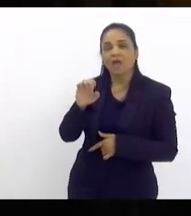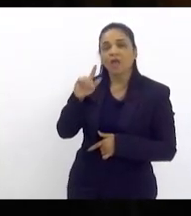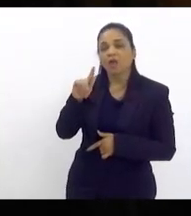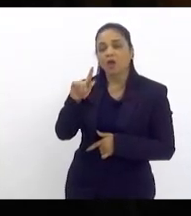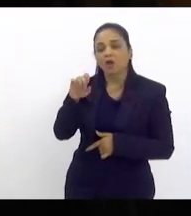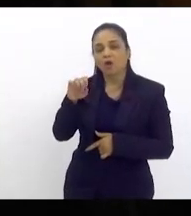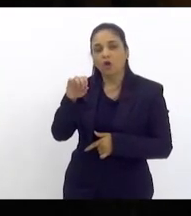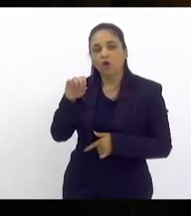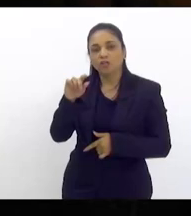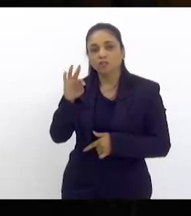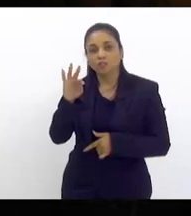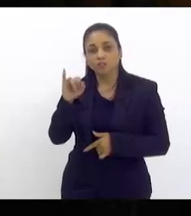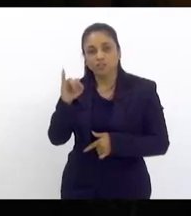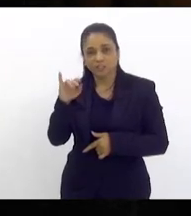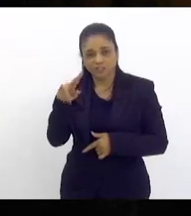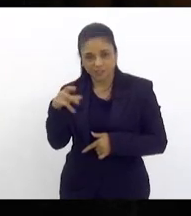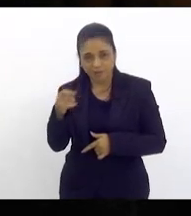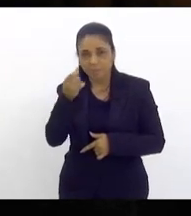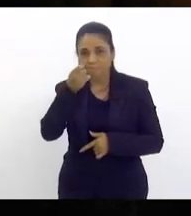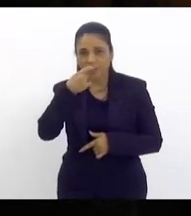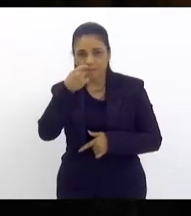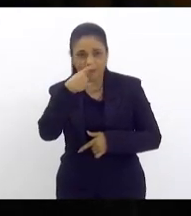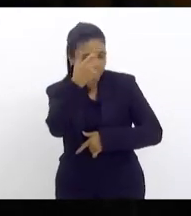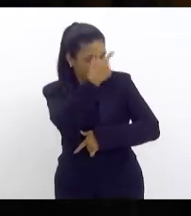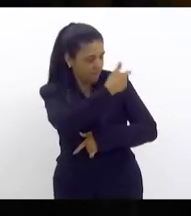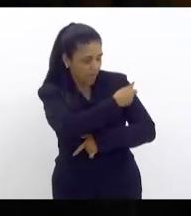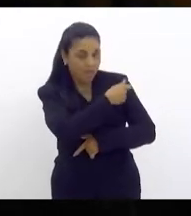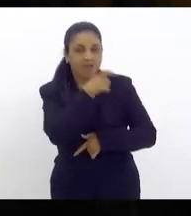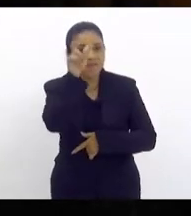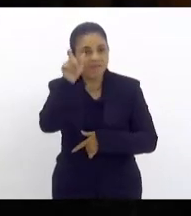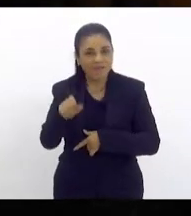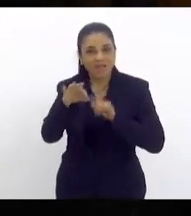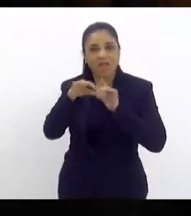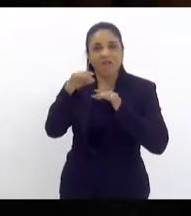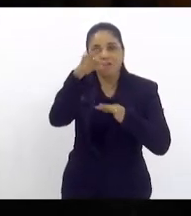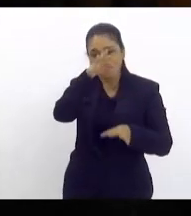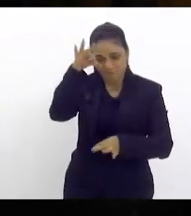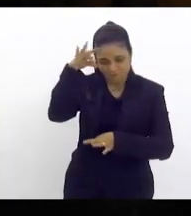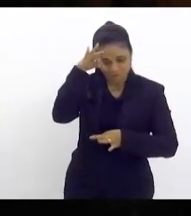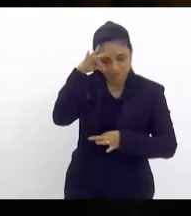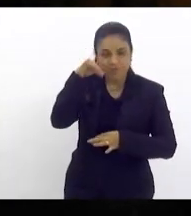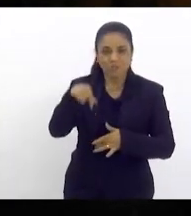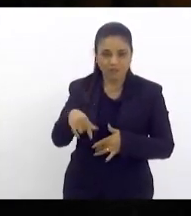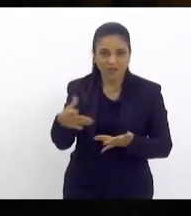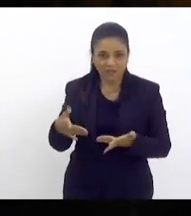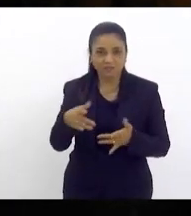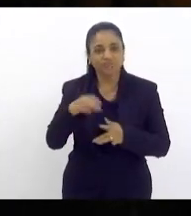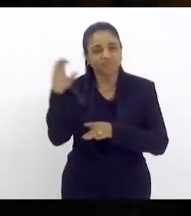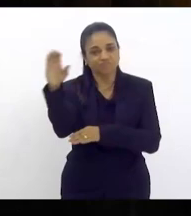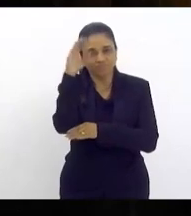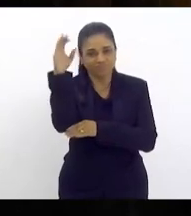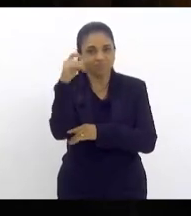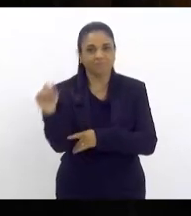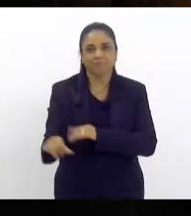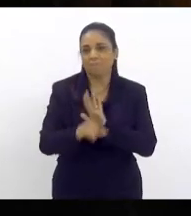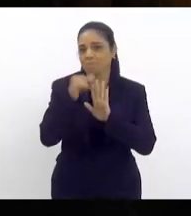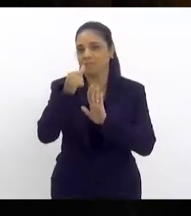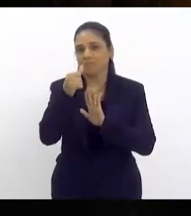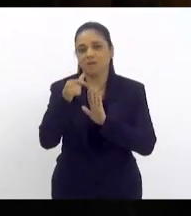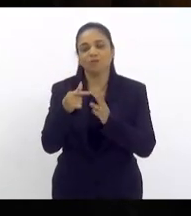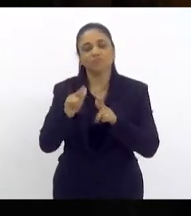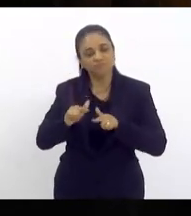de reconhecimento da necessidade da gente ter a ciência em primeiro lugar em especial diante de situações